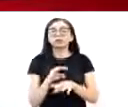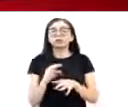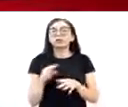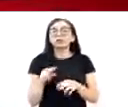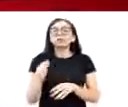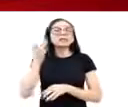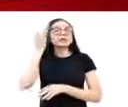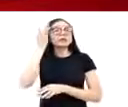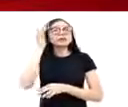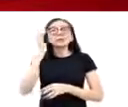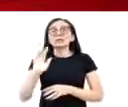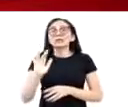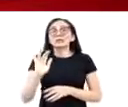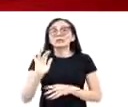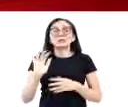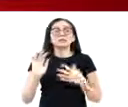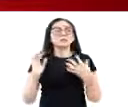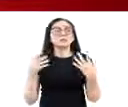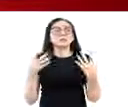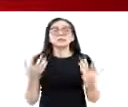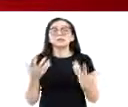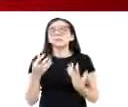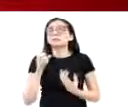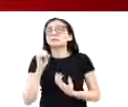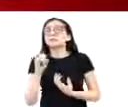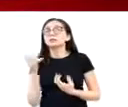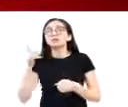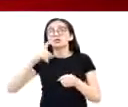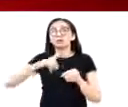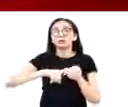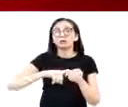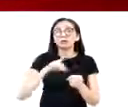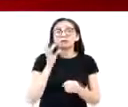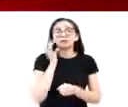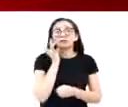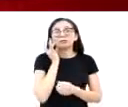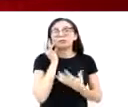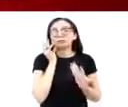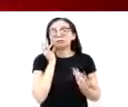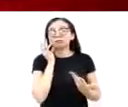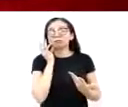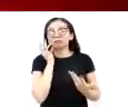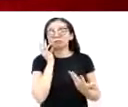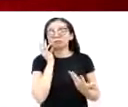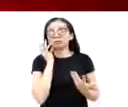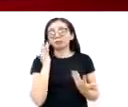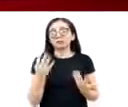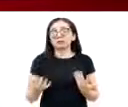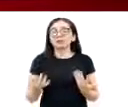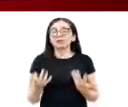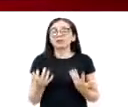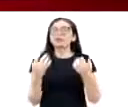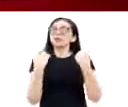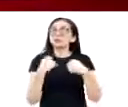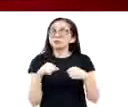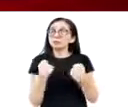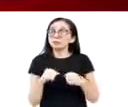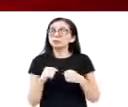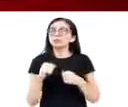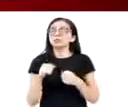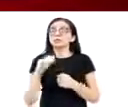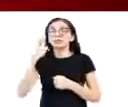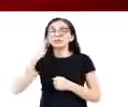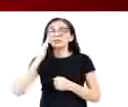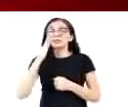sabemos se ele retornará ou não. O que nós temos é a necessidade.